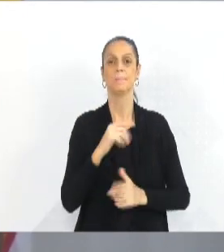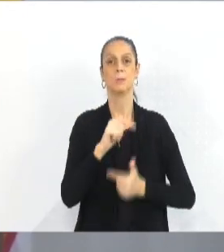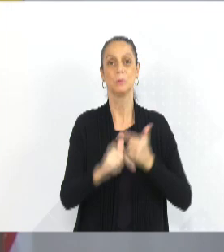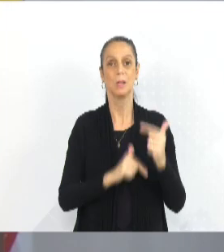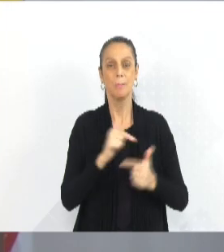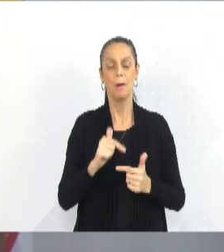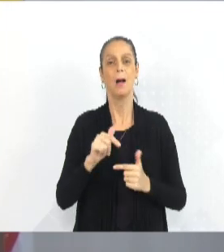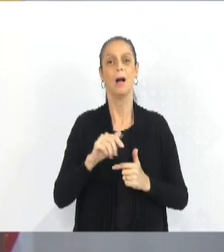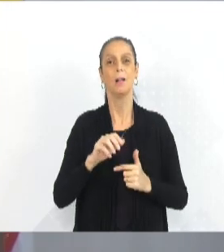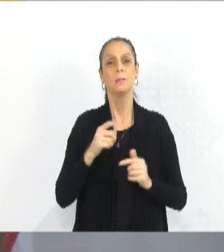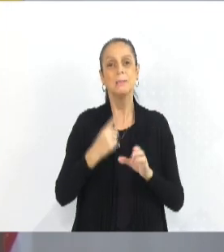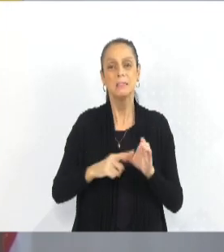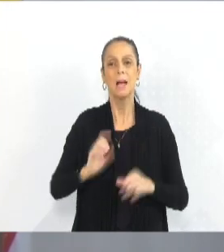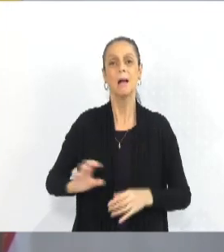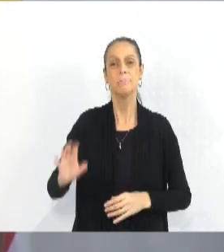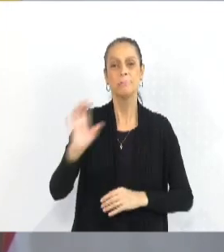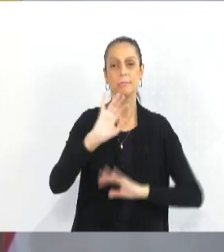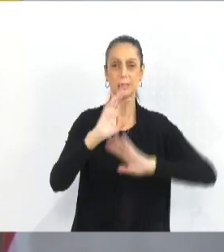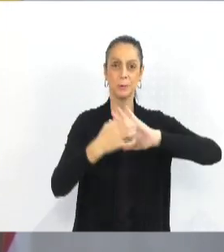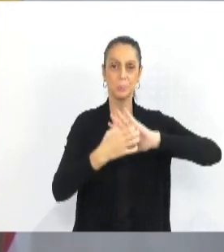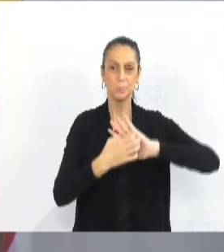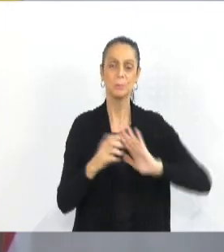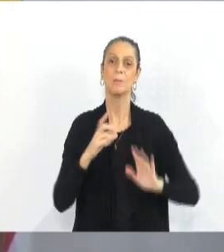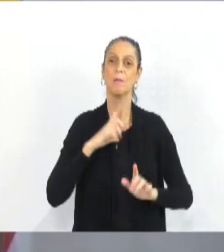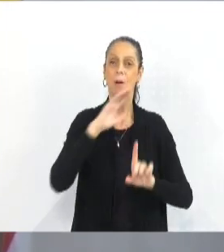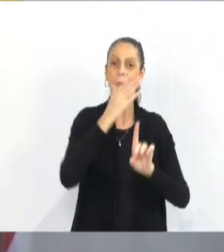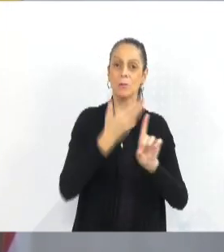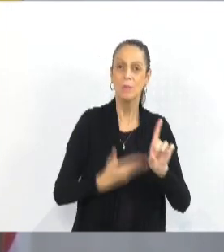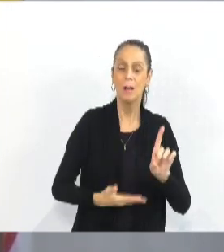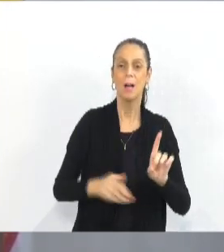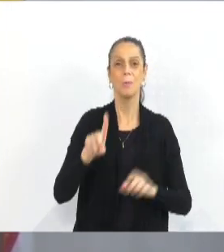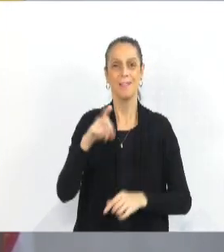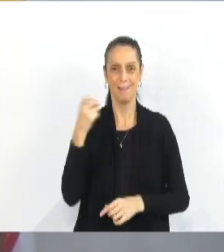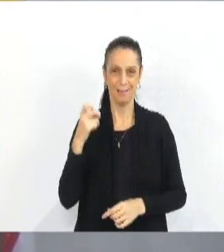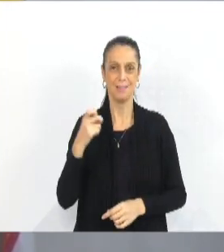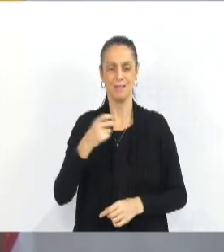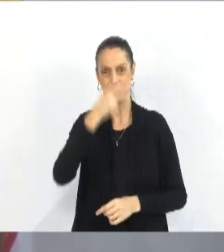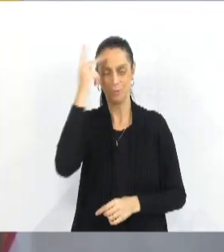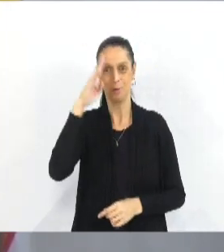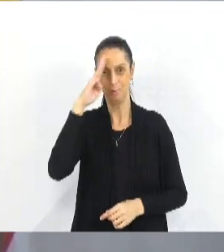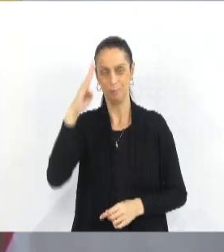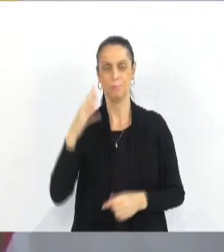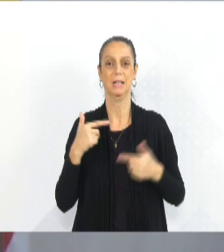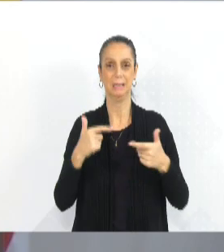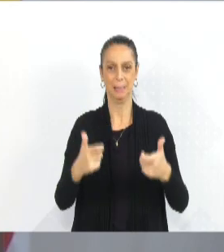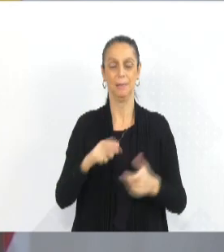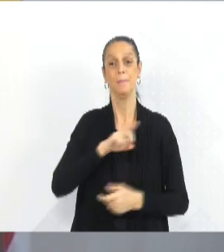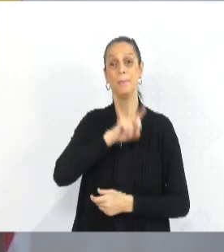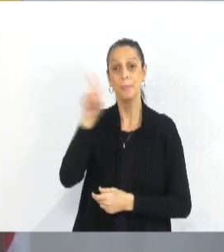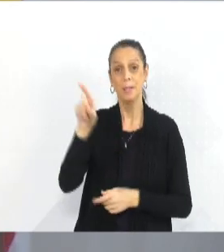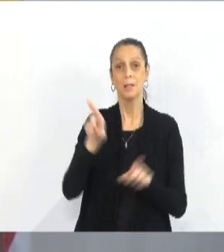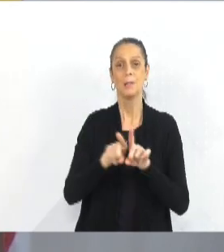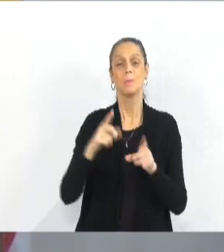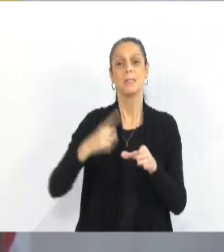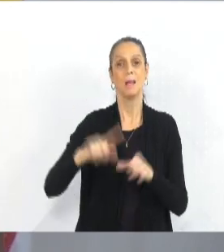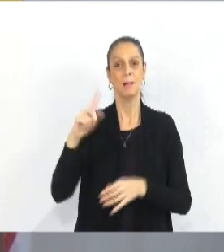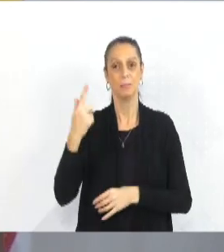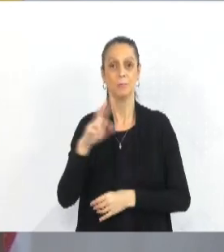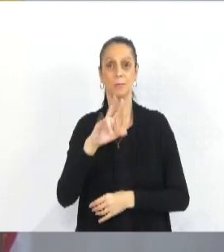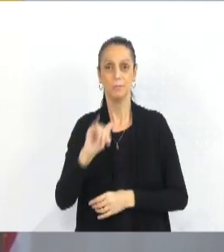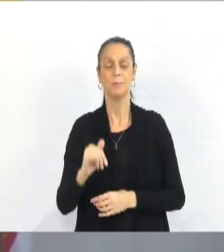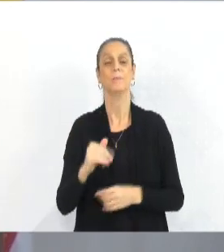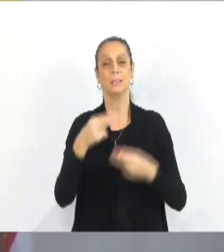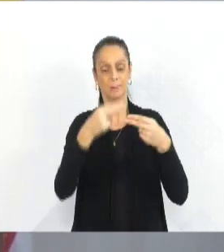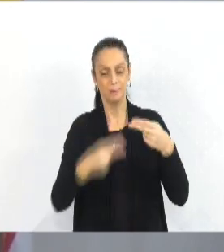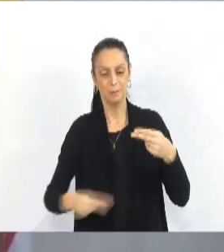Vale do Itajaí, onde cada município rende homenagens aos seus filhos expedicionários. A cidade de Gaspar irá inaugurar a Praça do Herói